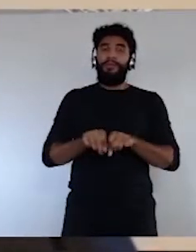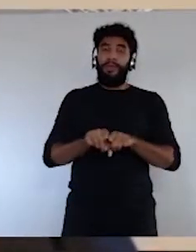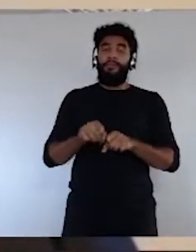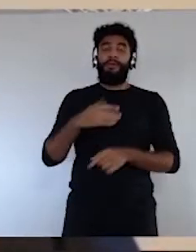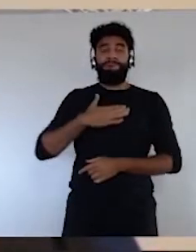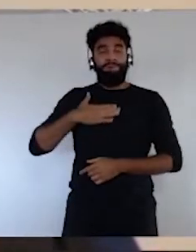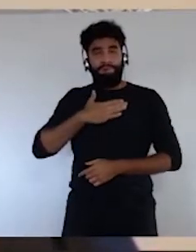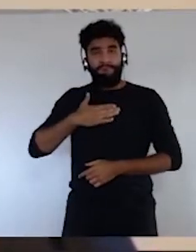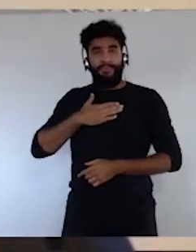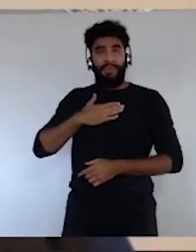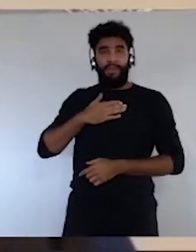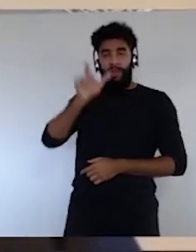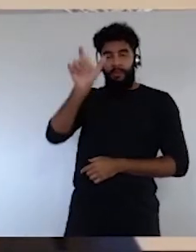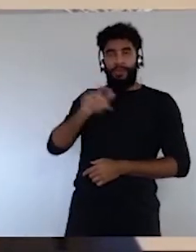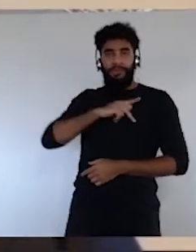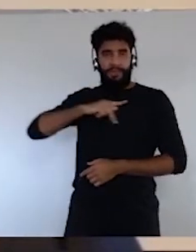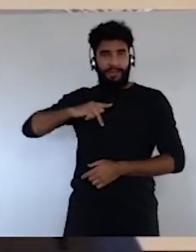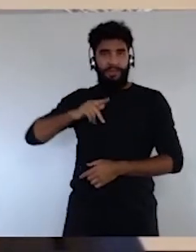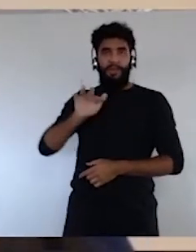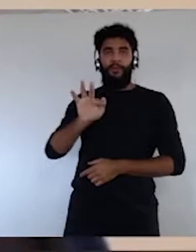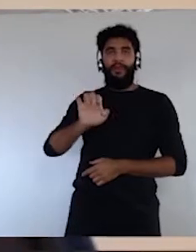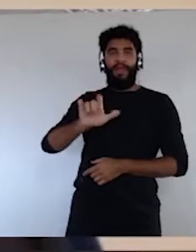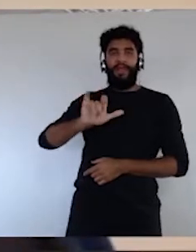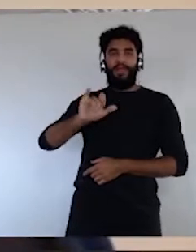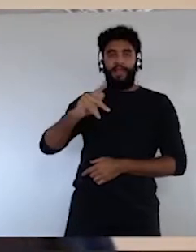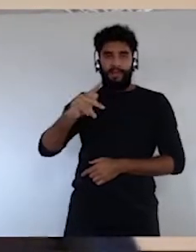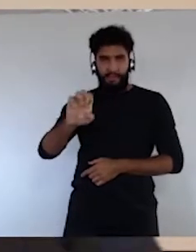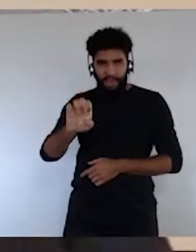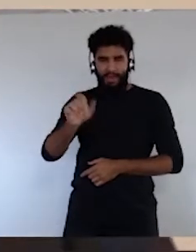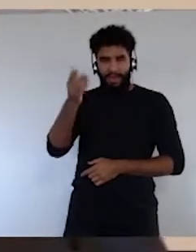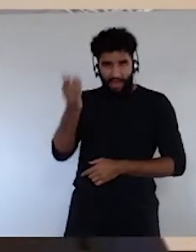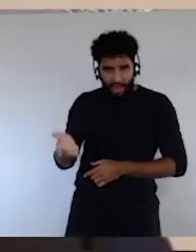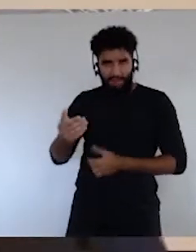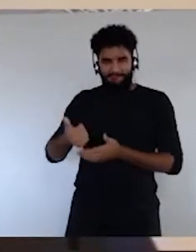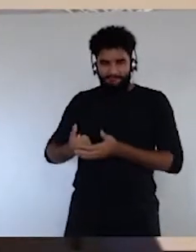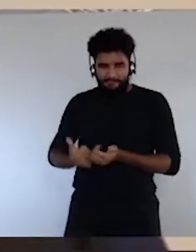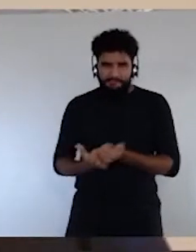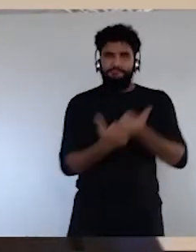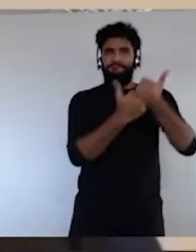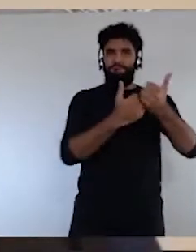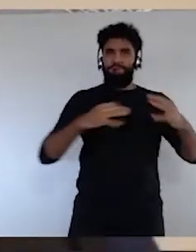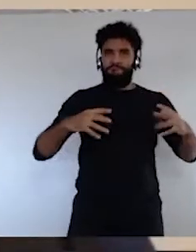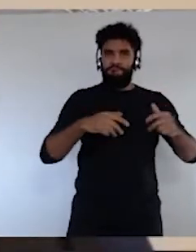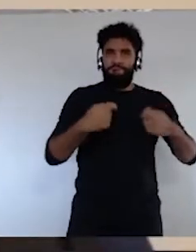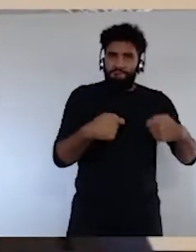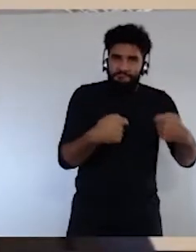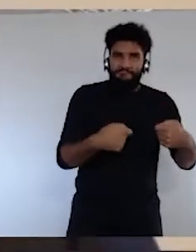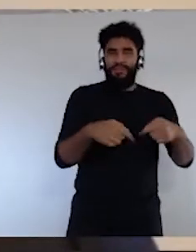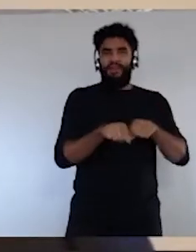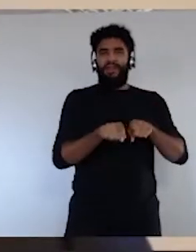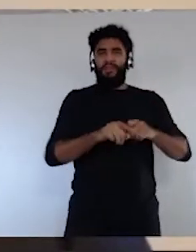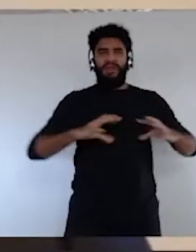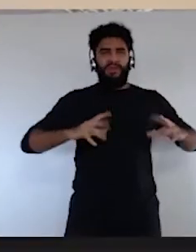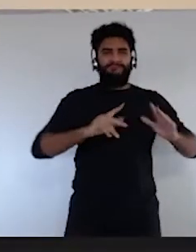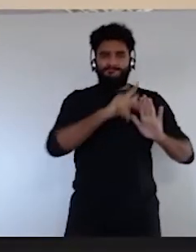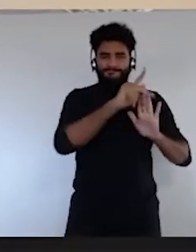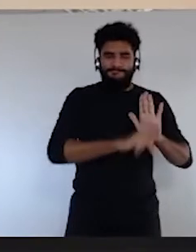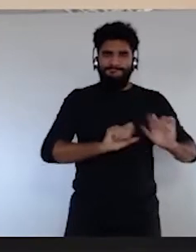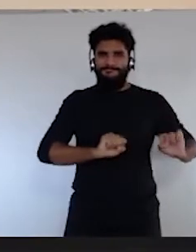nosso presidente, Felipe Santa Cruz, sempre aberto a dar todo o apoio necessário às iniciativas e